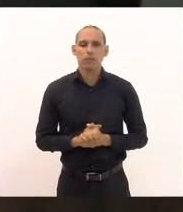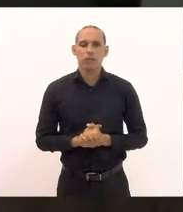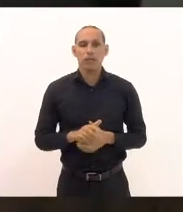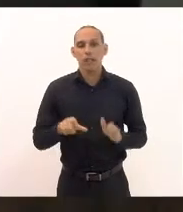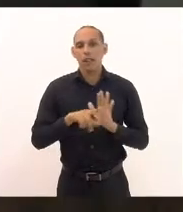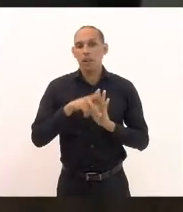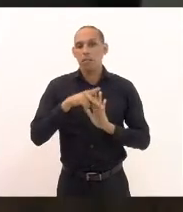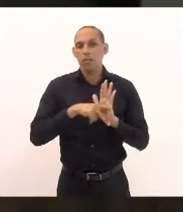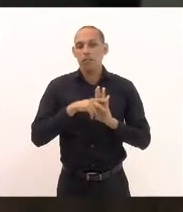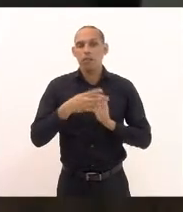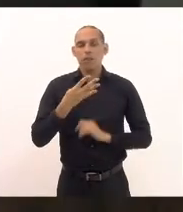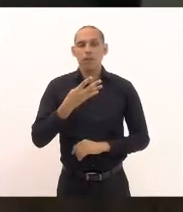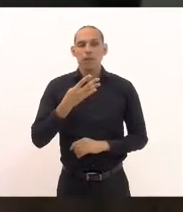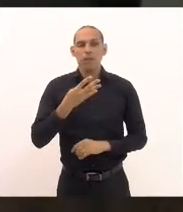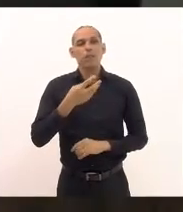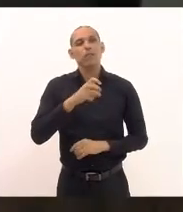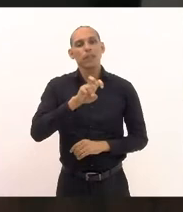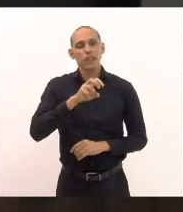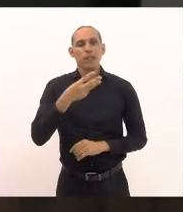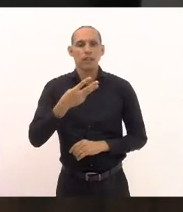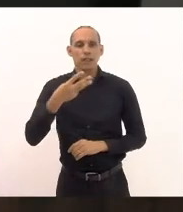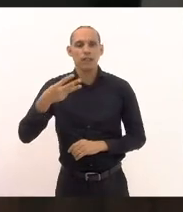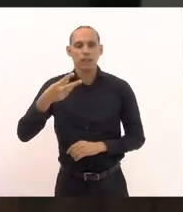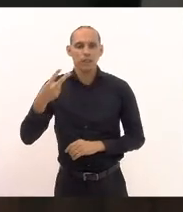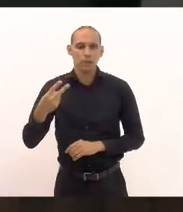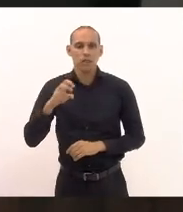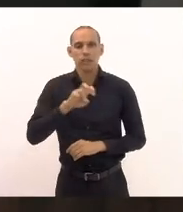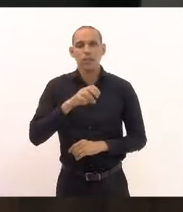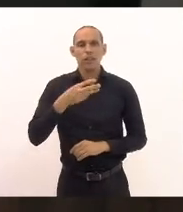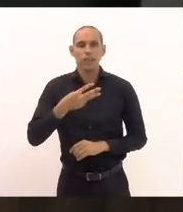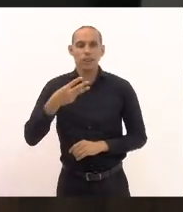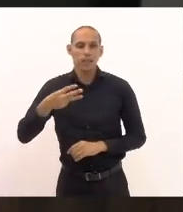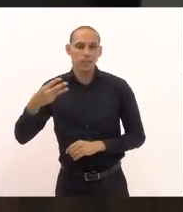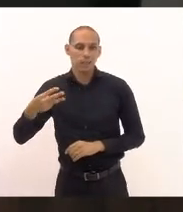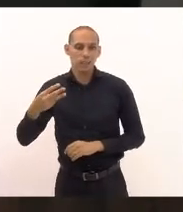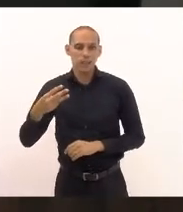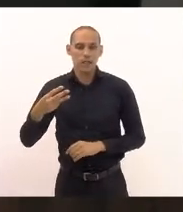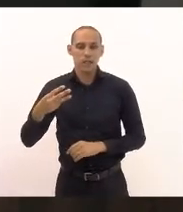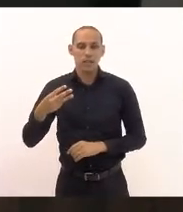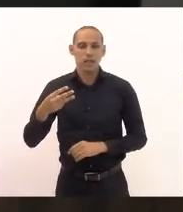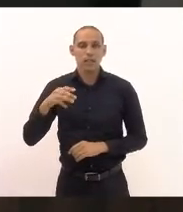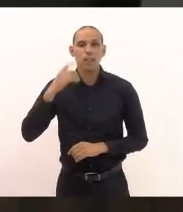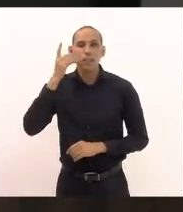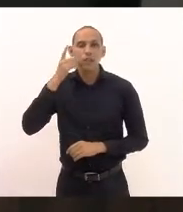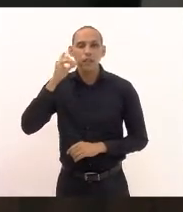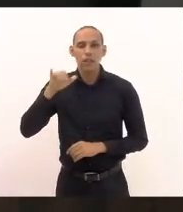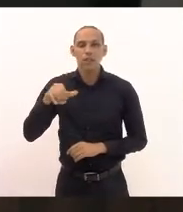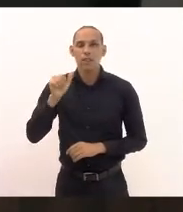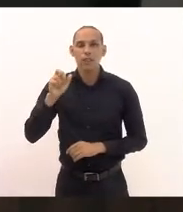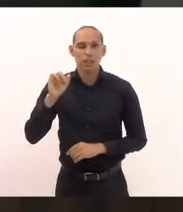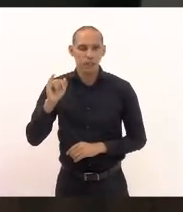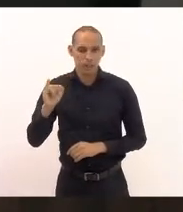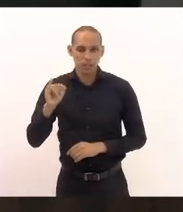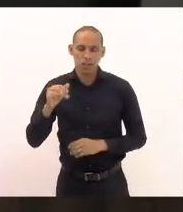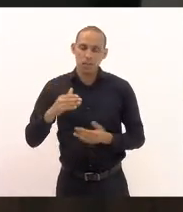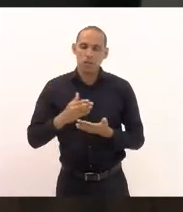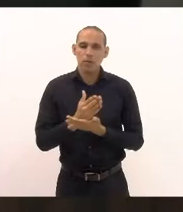Projeto de lei 5332, 5333, deputado Jari. Senhores que aprovam, nesse como estão aprovado.